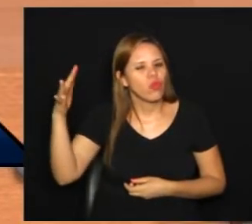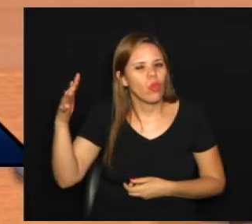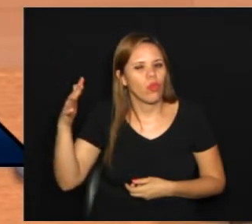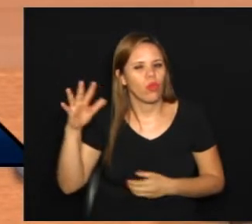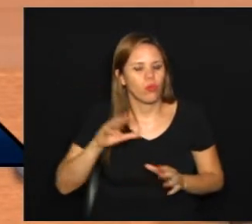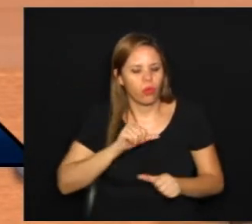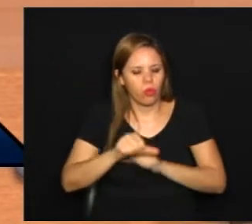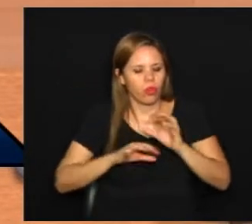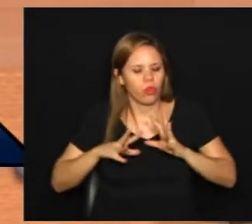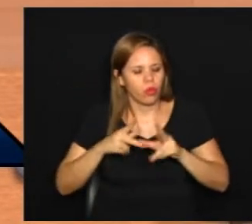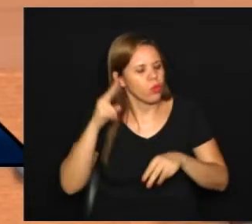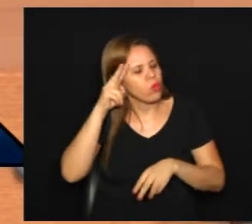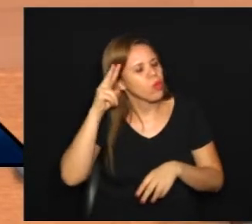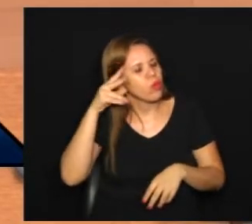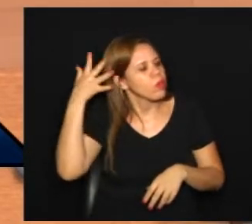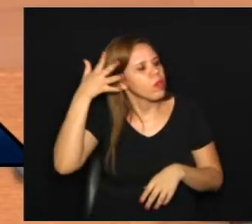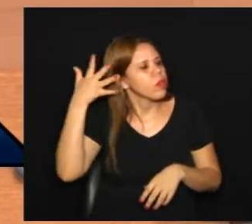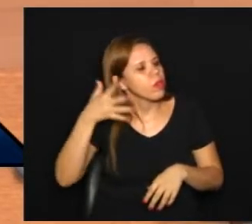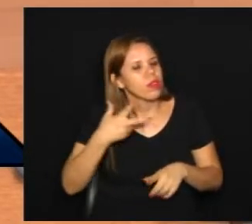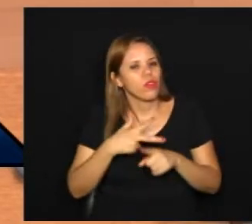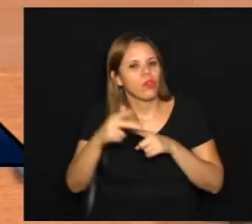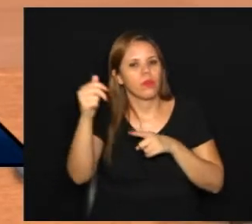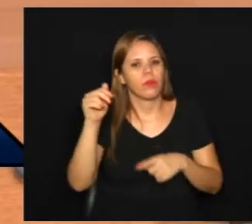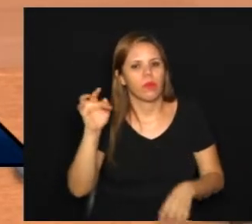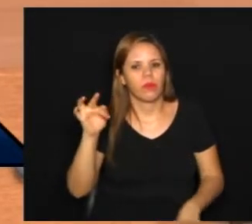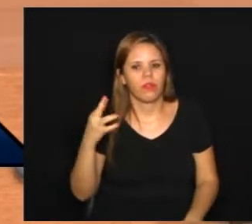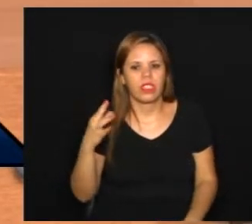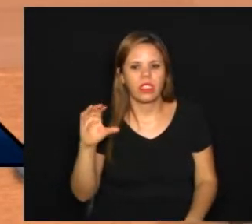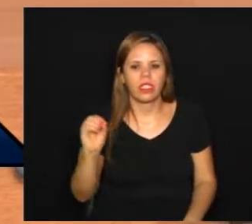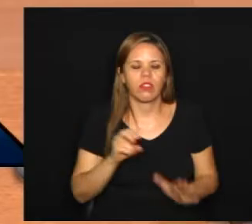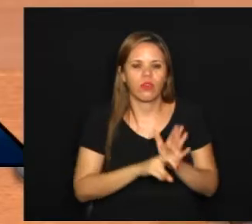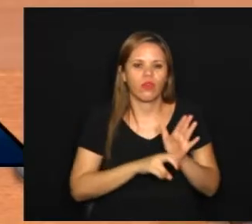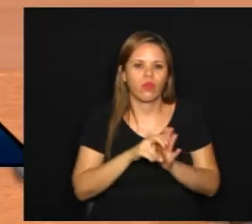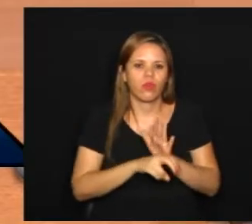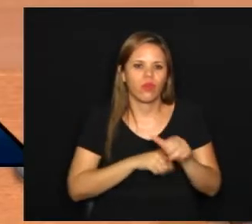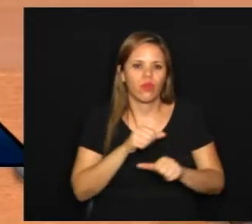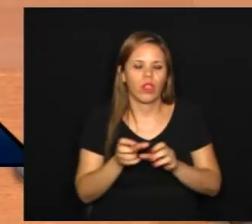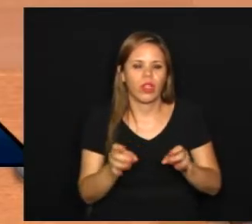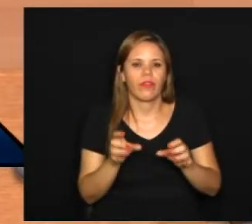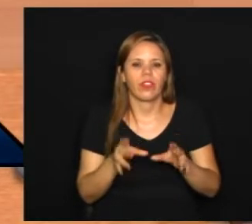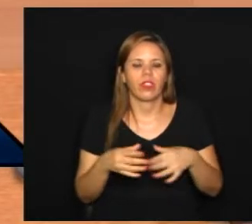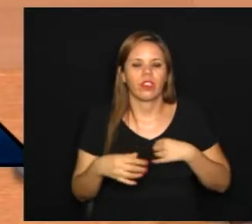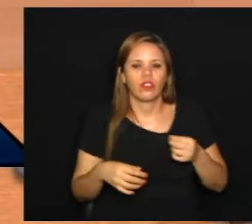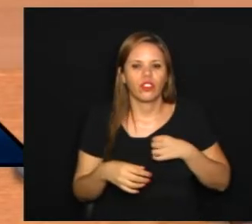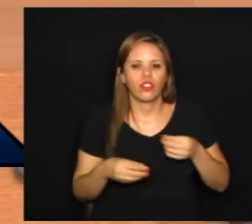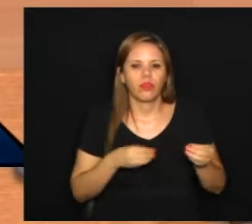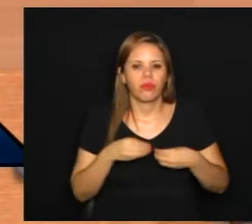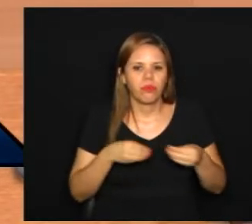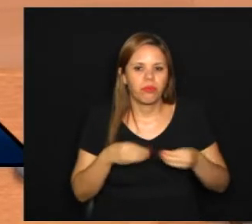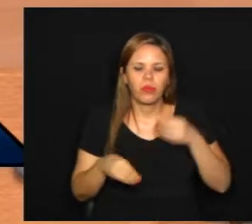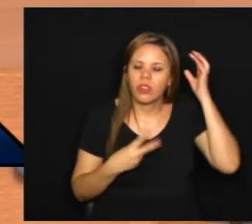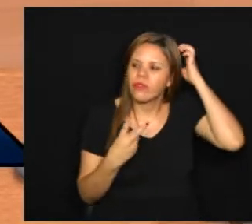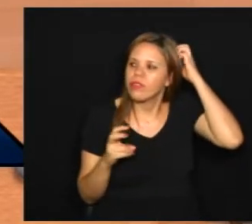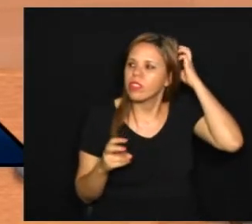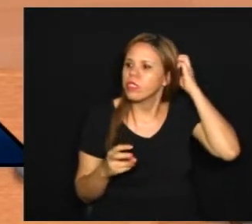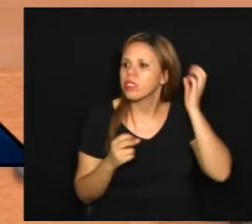com a história de superação do Francisco de Souza, que é cadeirante, que se tornou vendedor de panos há 25